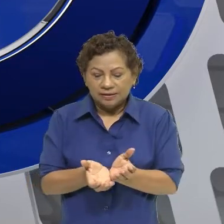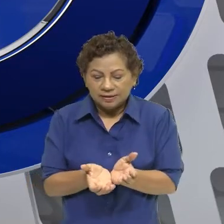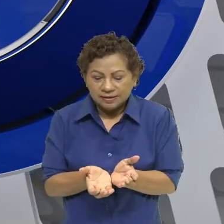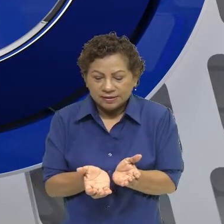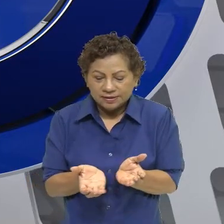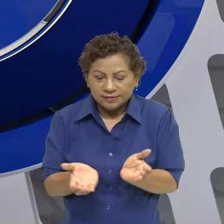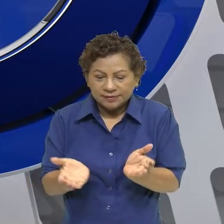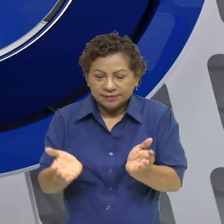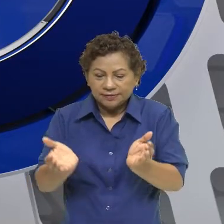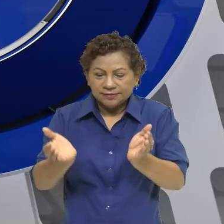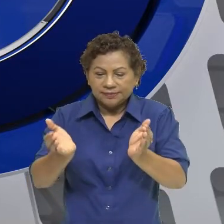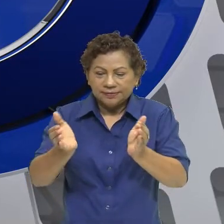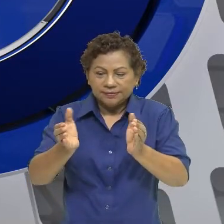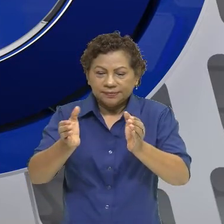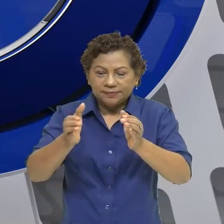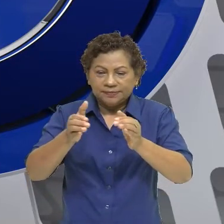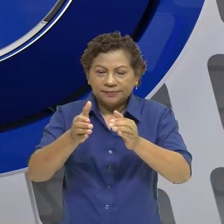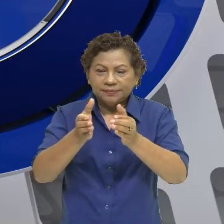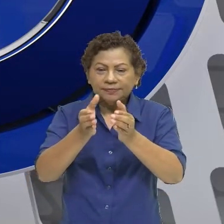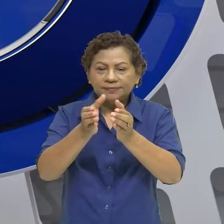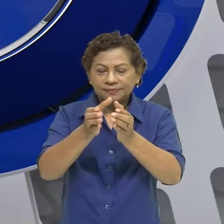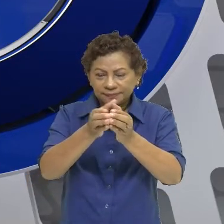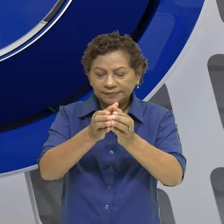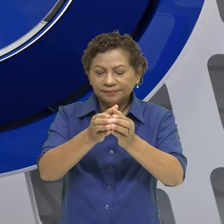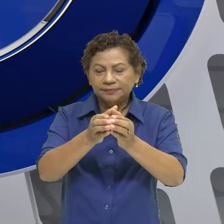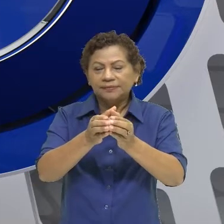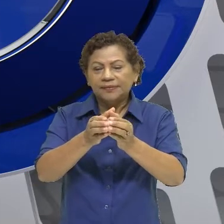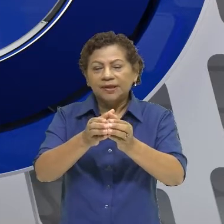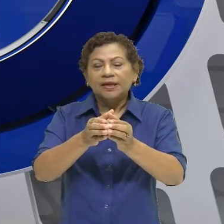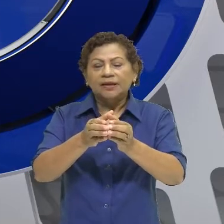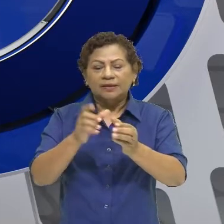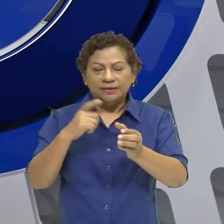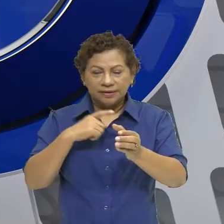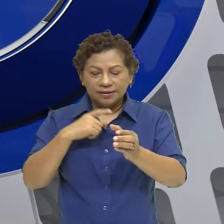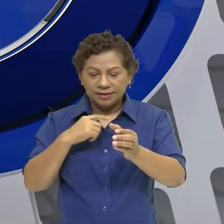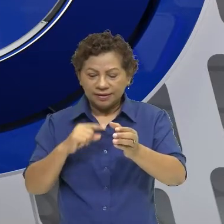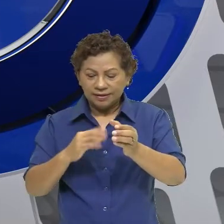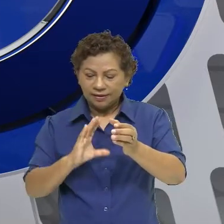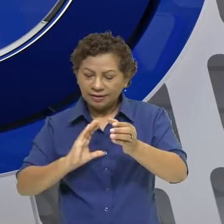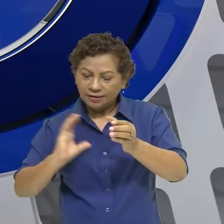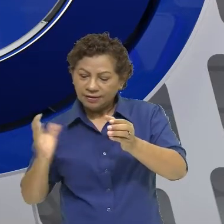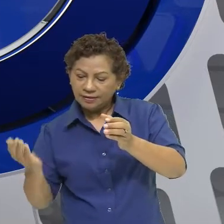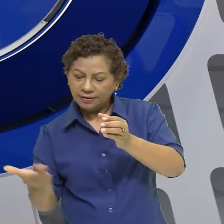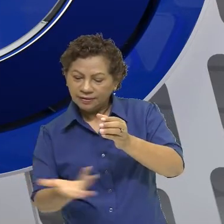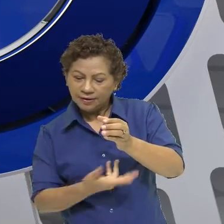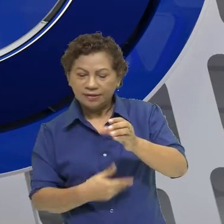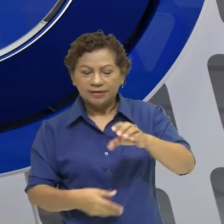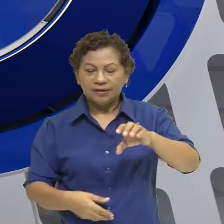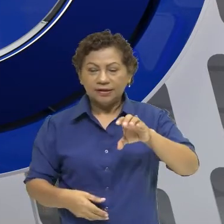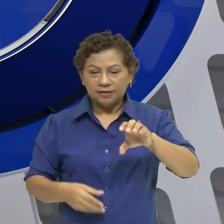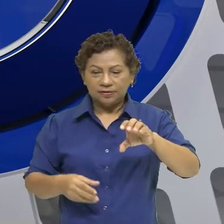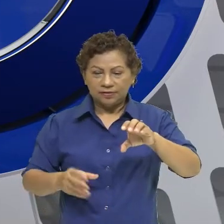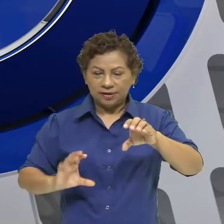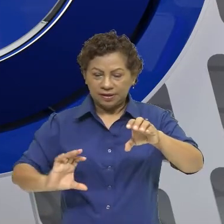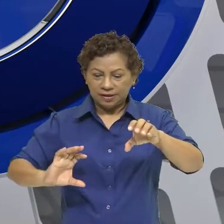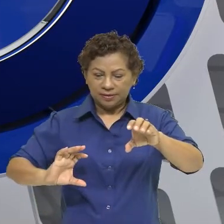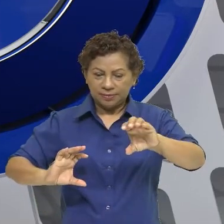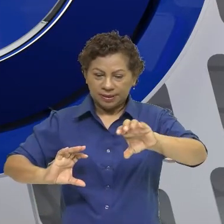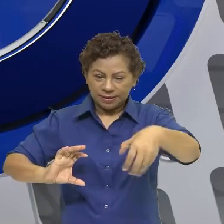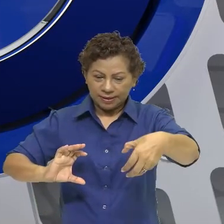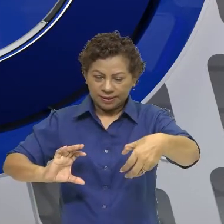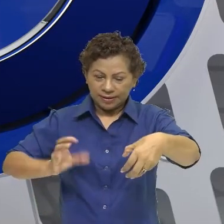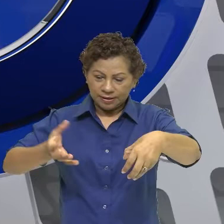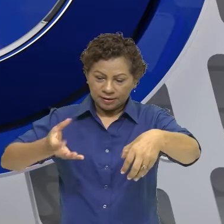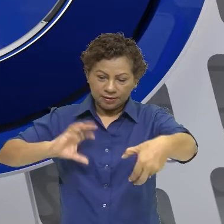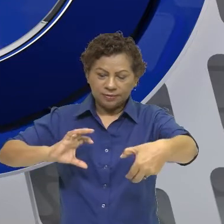com as bolinhas. E eles giram no sentido contrário, né? Eu vou girar a cabaça para a direita